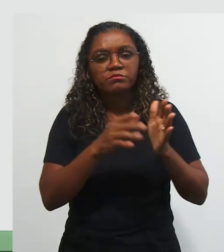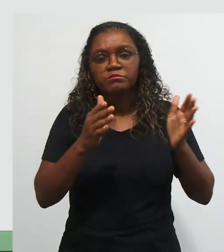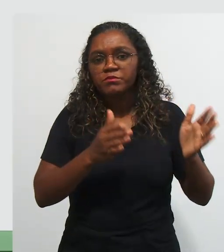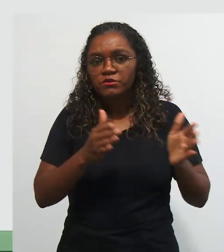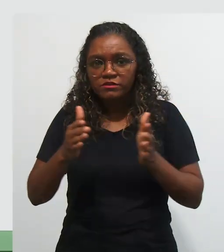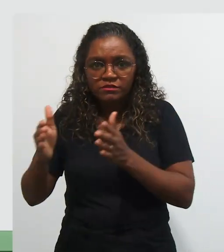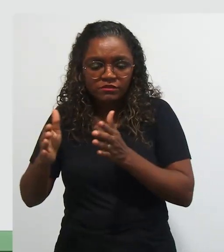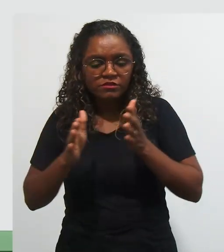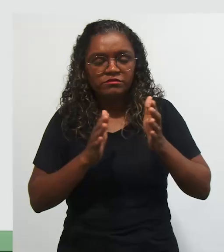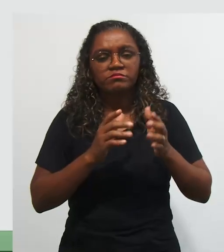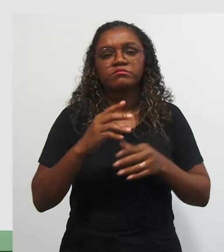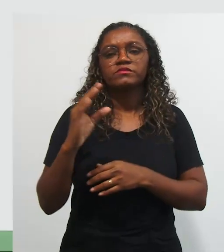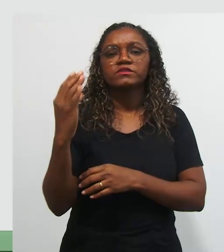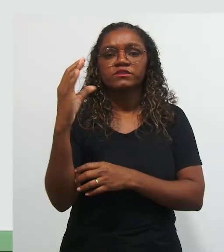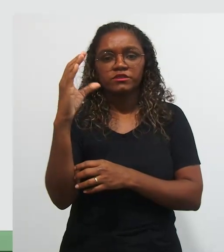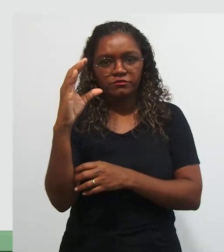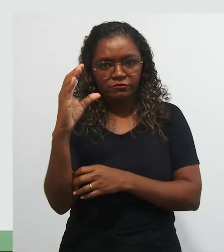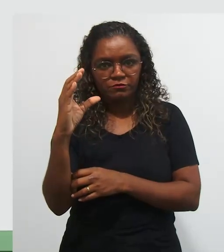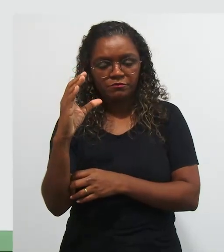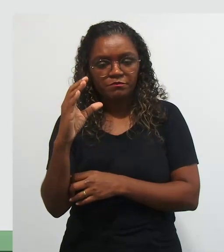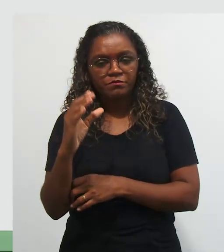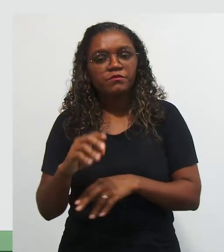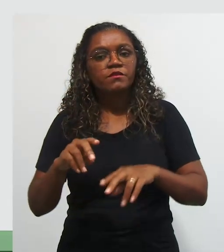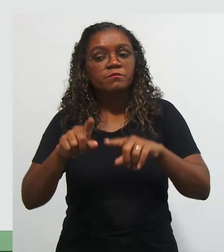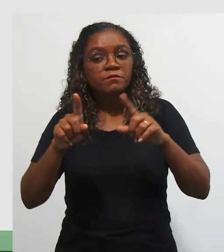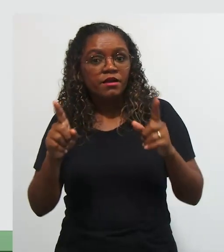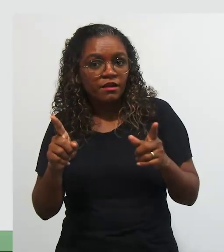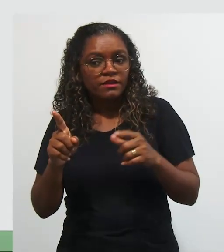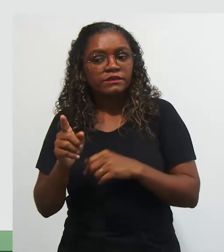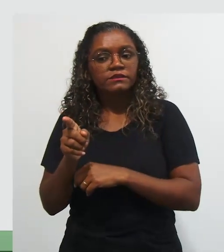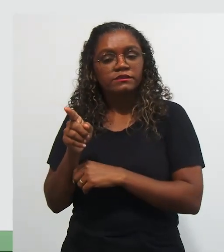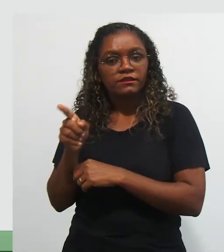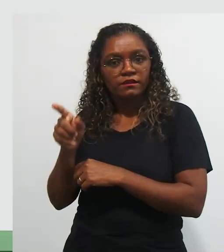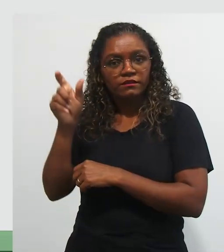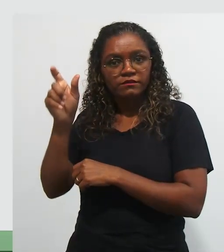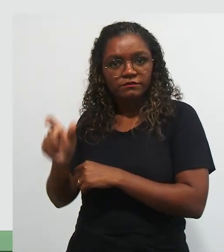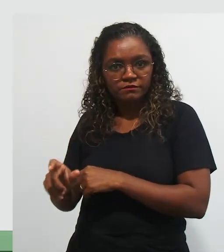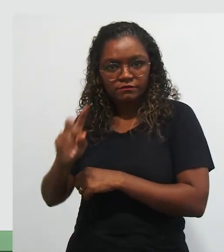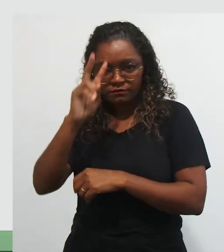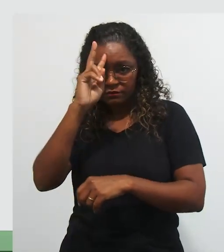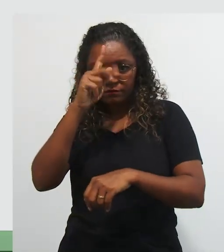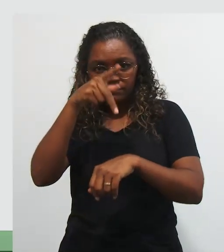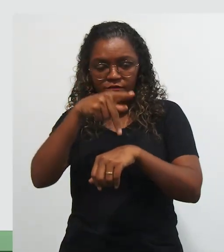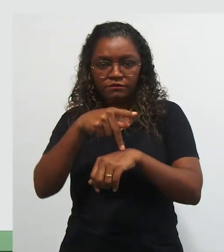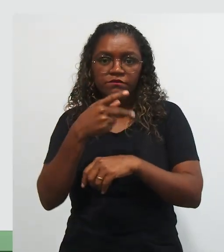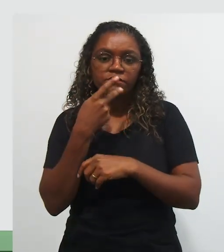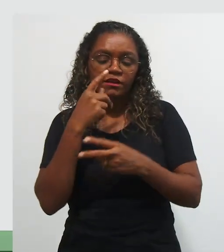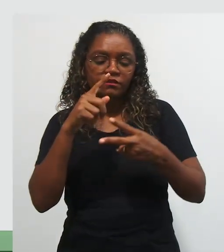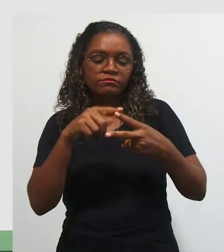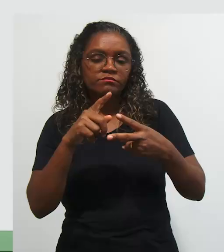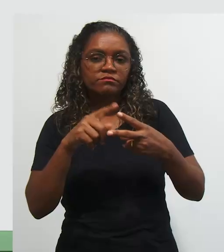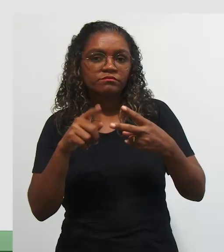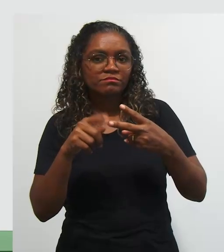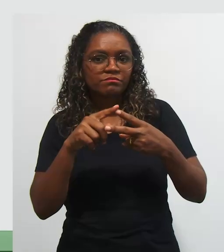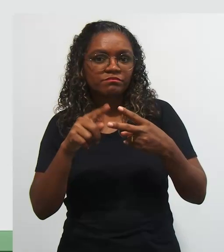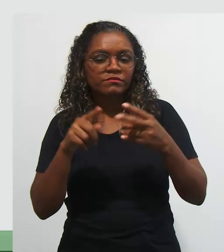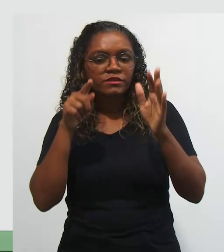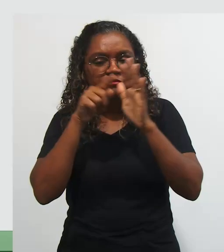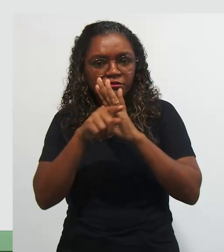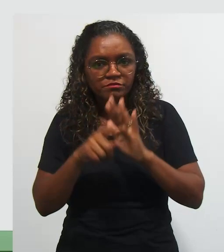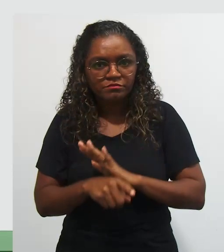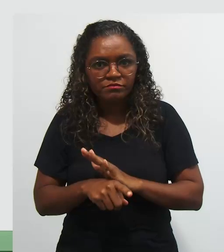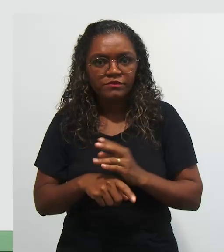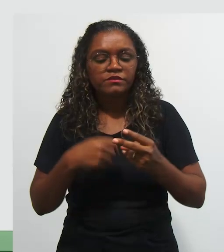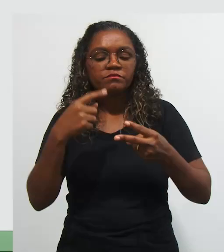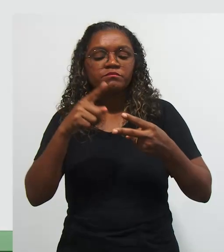científico. Mas o Pedro Demo coloca 2 elementos. Porque esse questionamento ele tem que ter qualidade